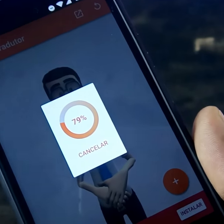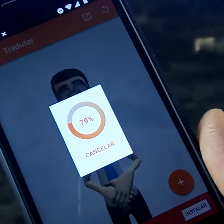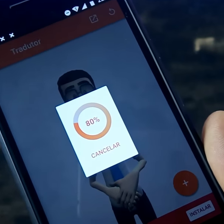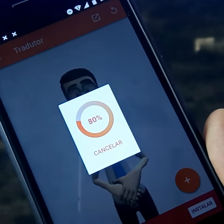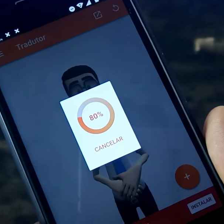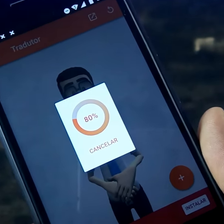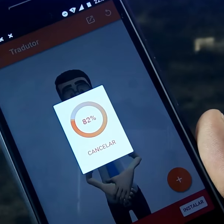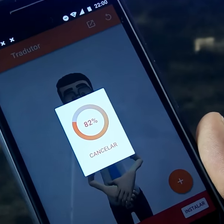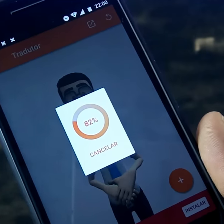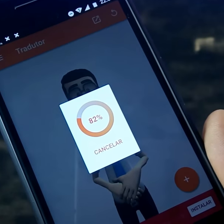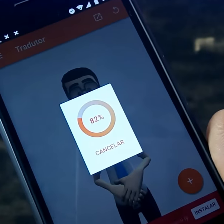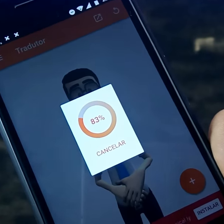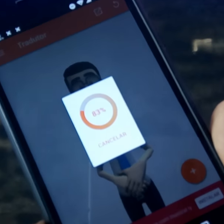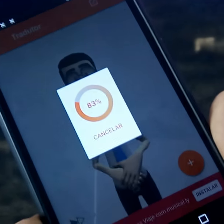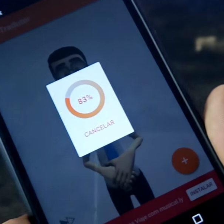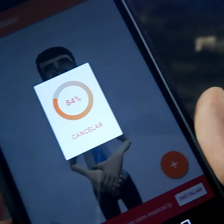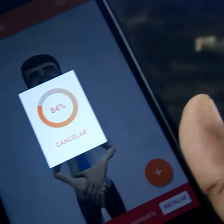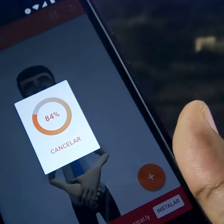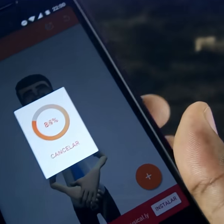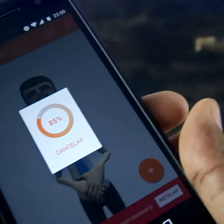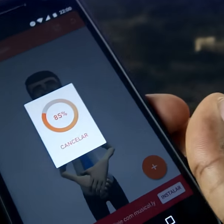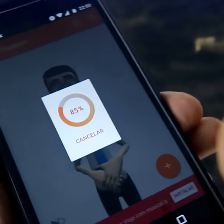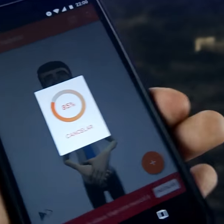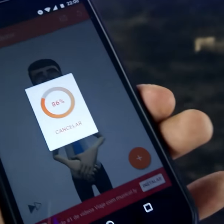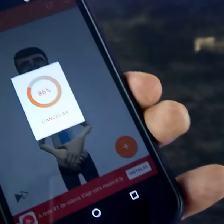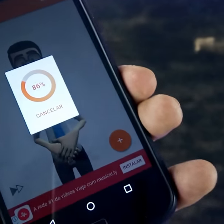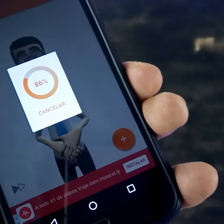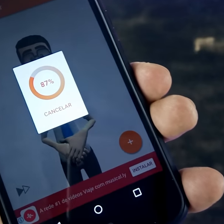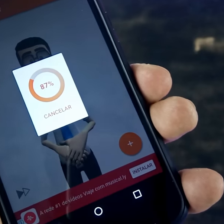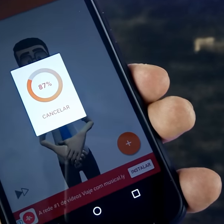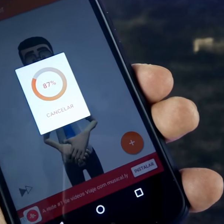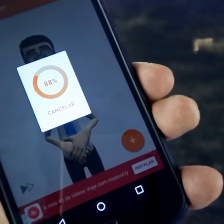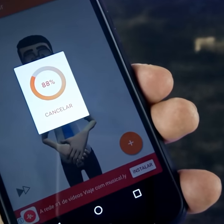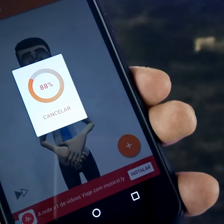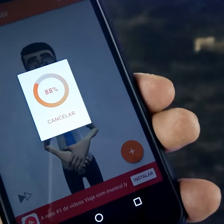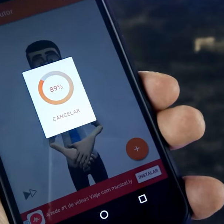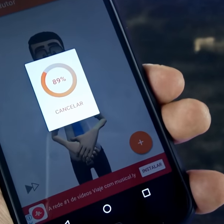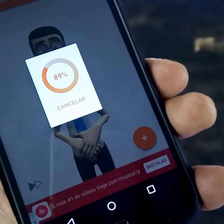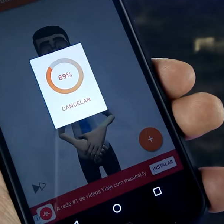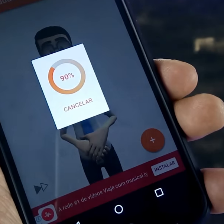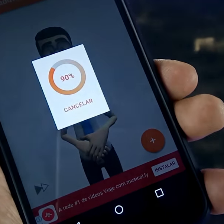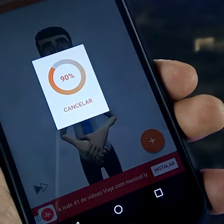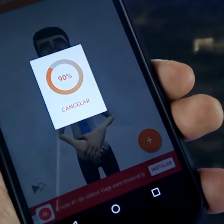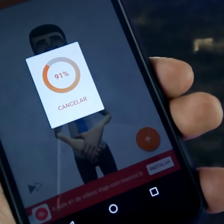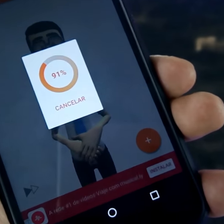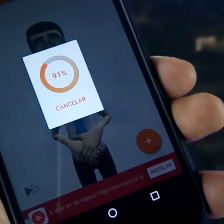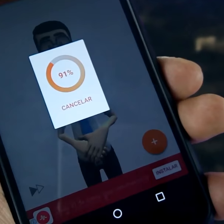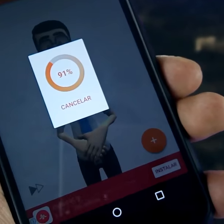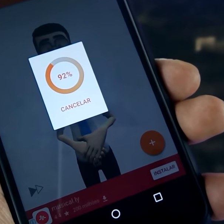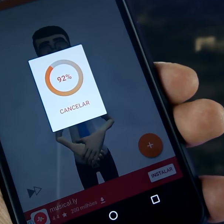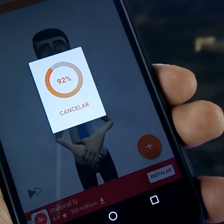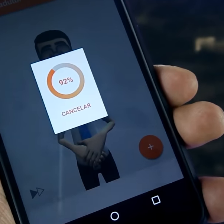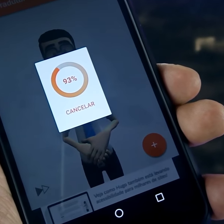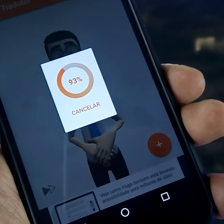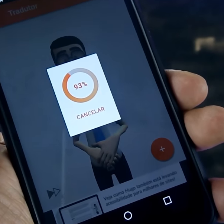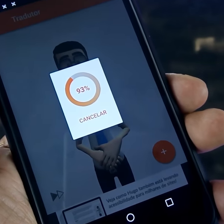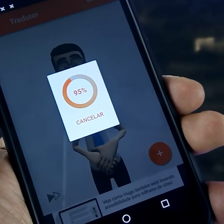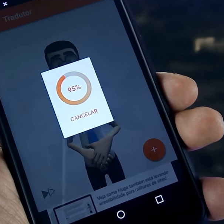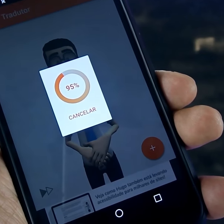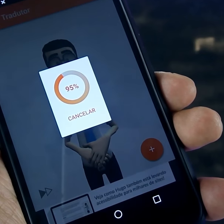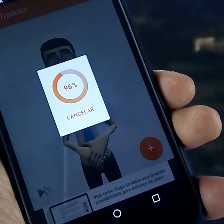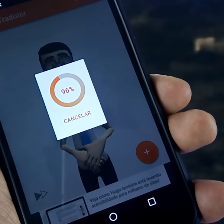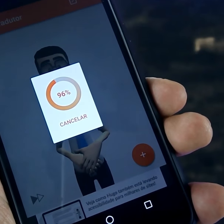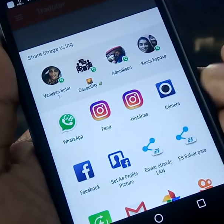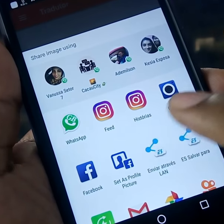testei, não tem essa opção de salvar o bonequinho assim. Então, ele é muito bacana nessa questão, pessoal. Então, ele ajuda bastante